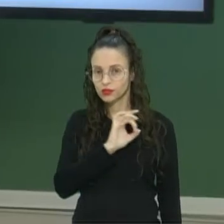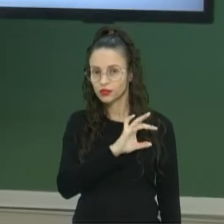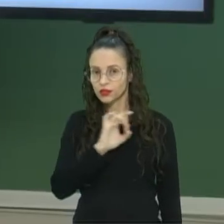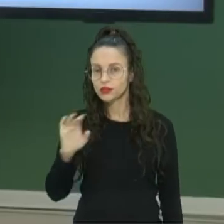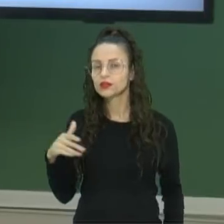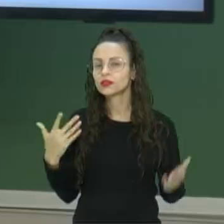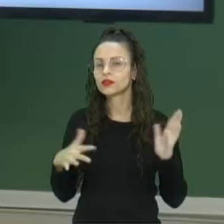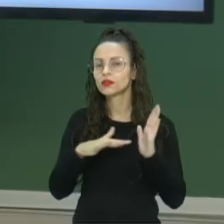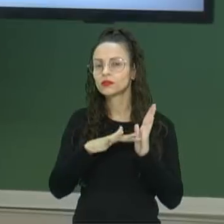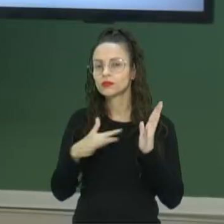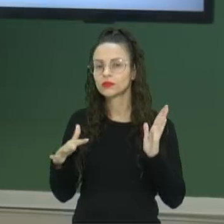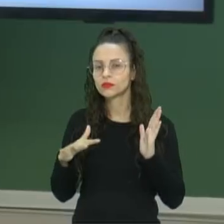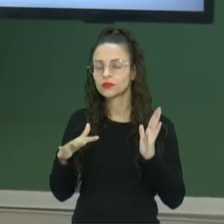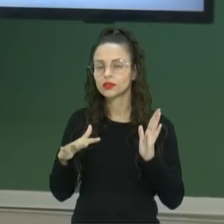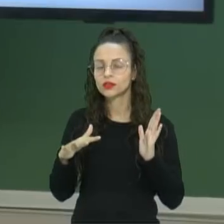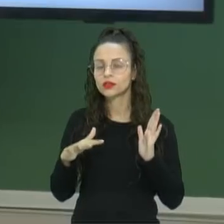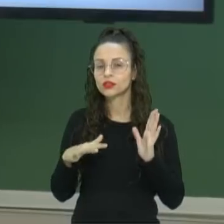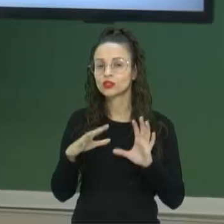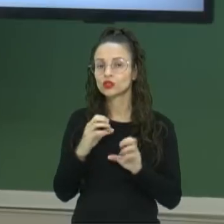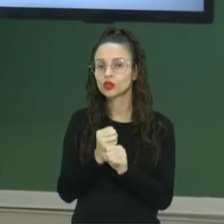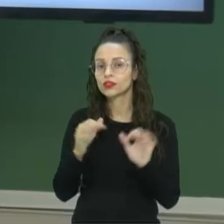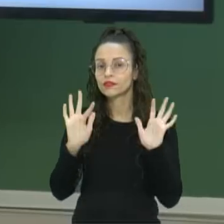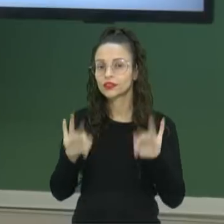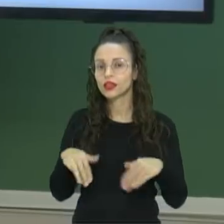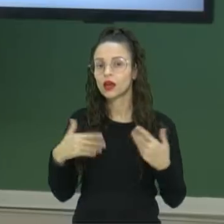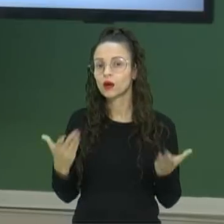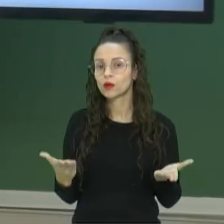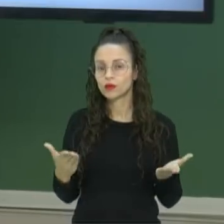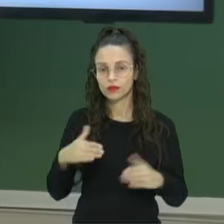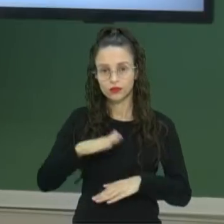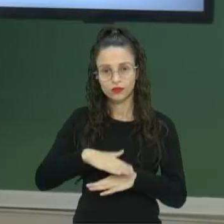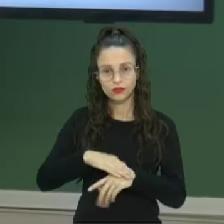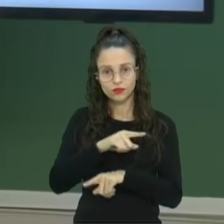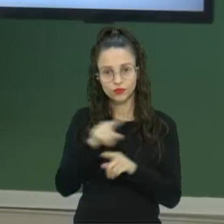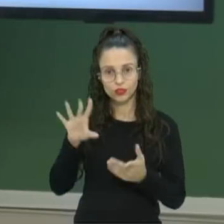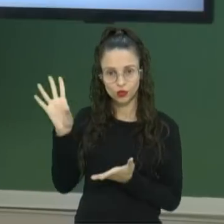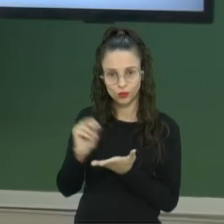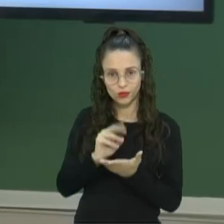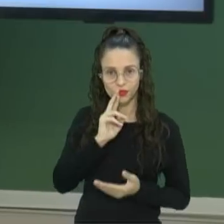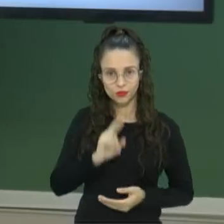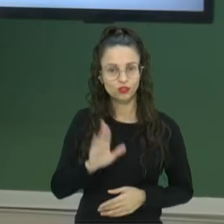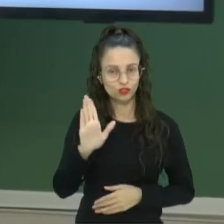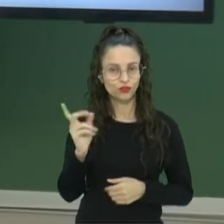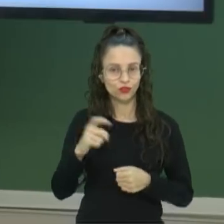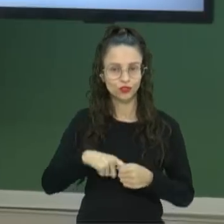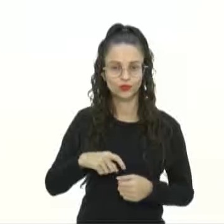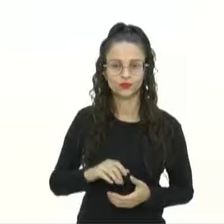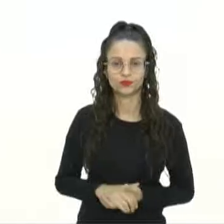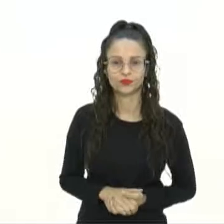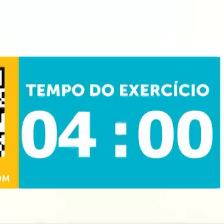qual foi a nota final dela? Eu vou dar um tempinho para você copiar isso aqui e resolver. Já volto.